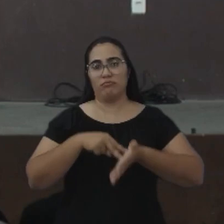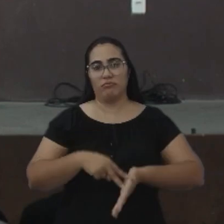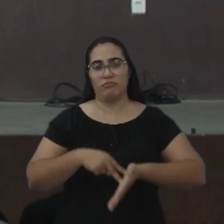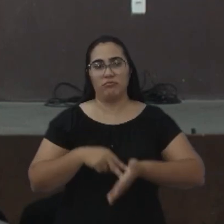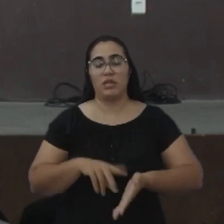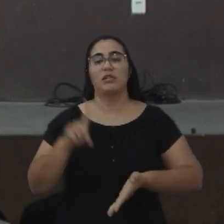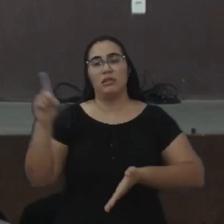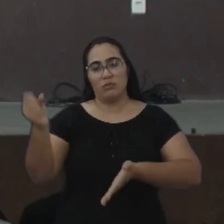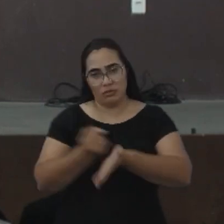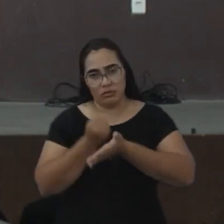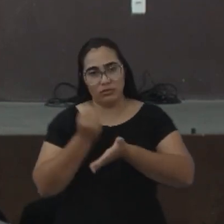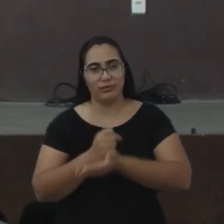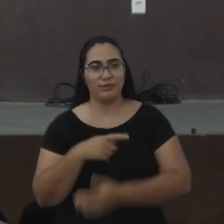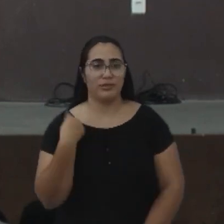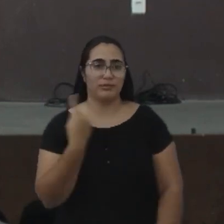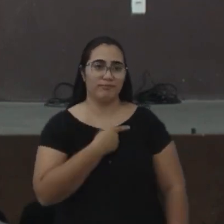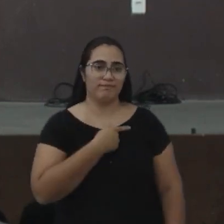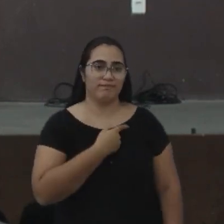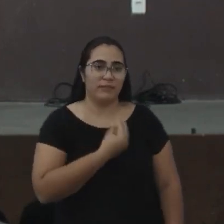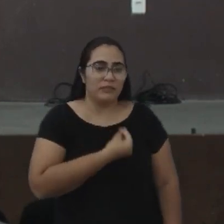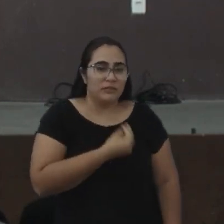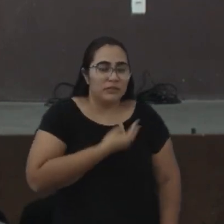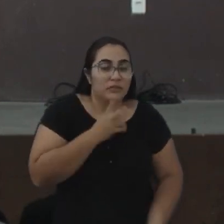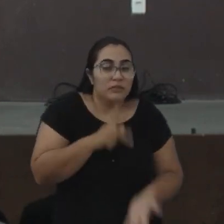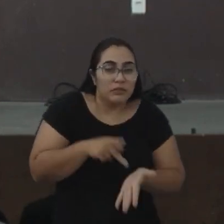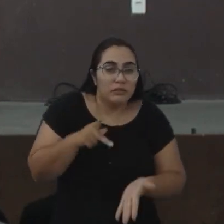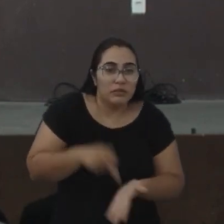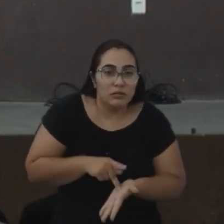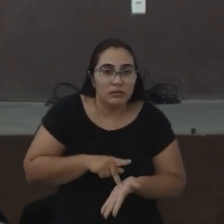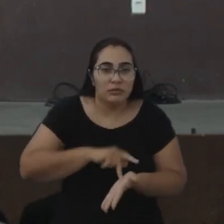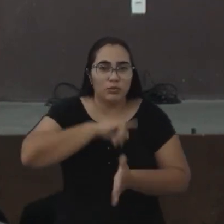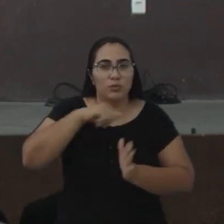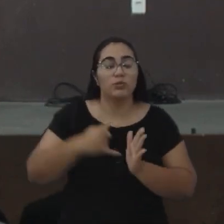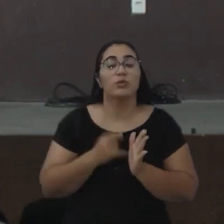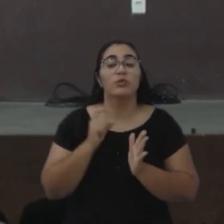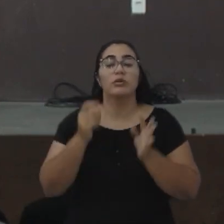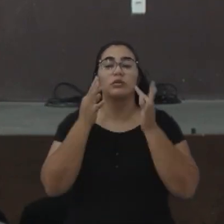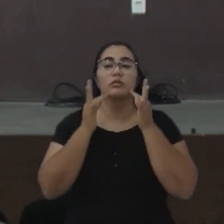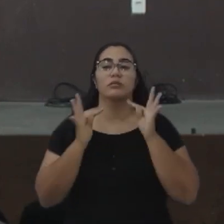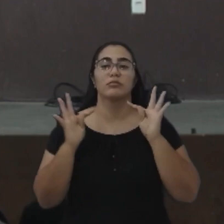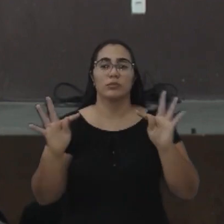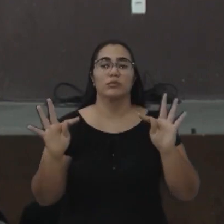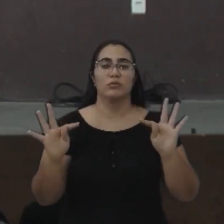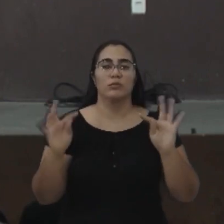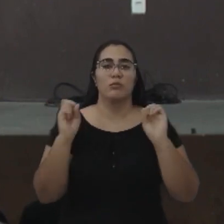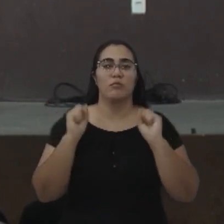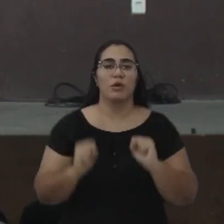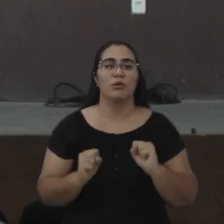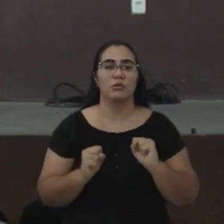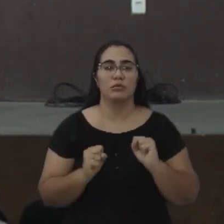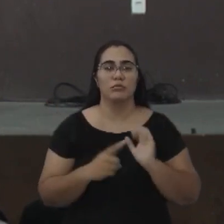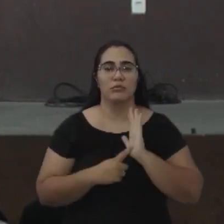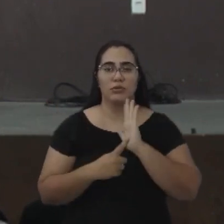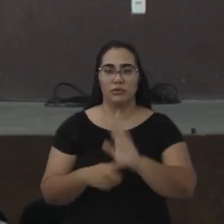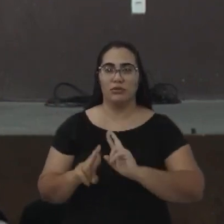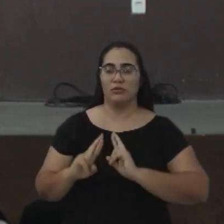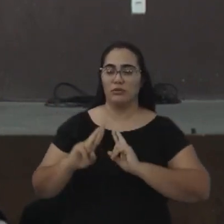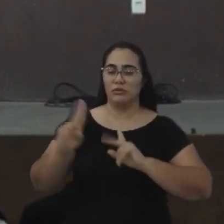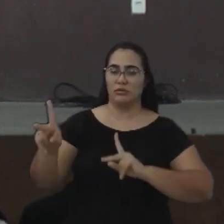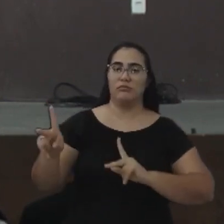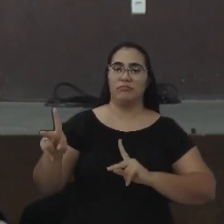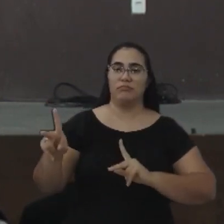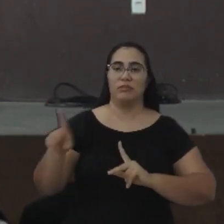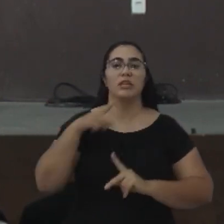Deus nos ajude, irmãos, a viver uma vida de tal modo que a gente seja um impacto aos outros,